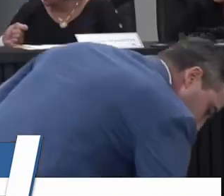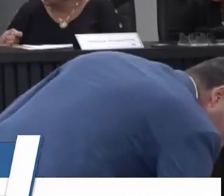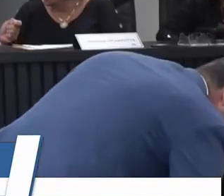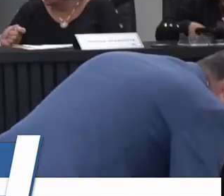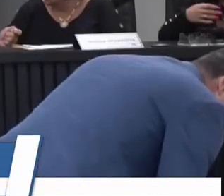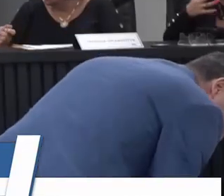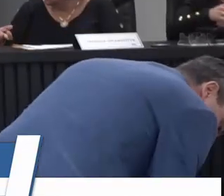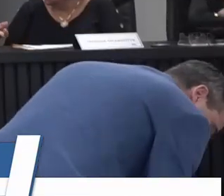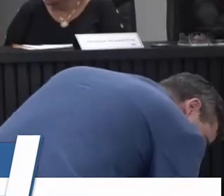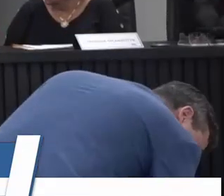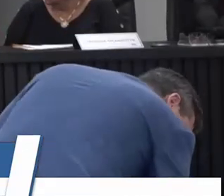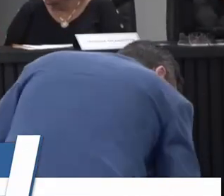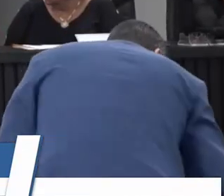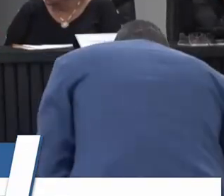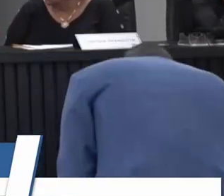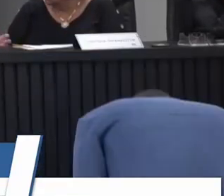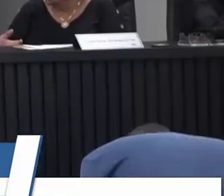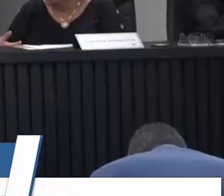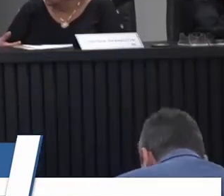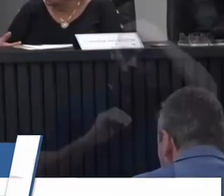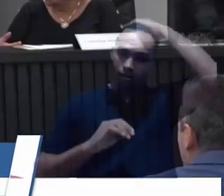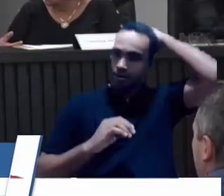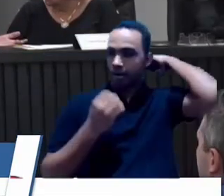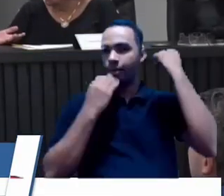Uma boa tarde a todos e todas novamente.